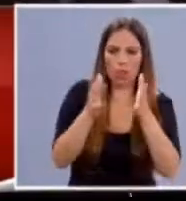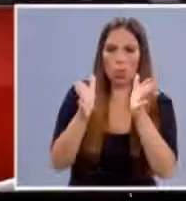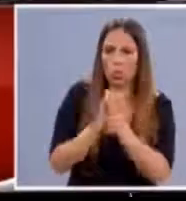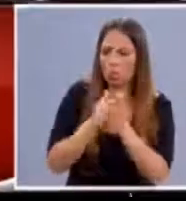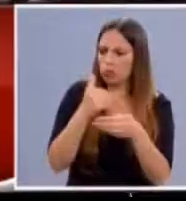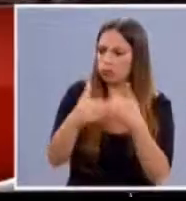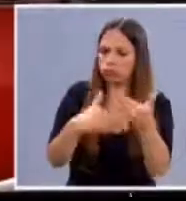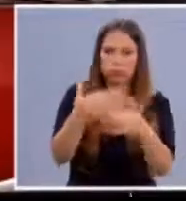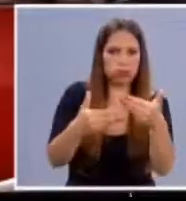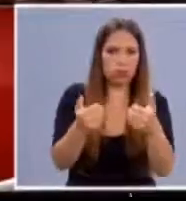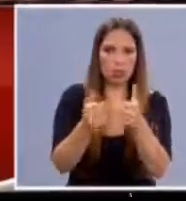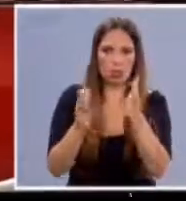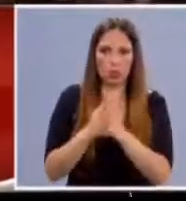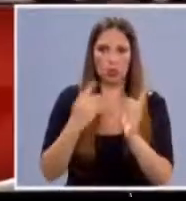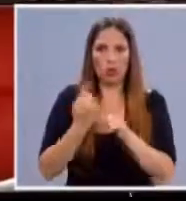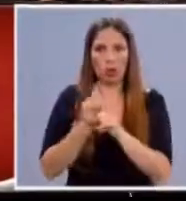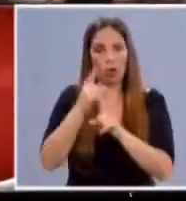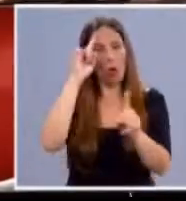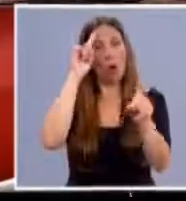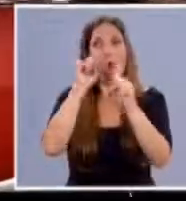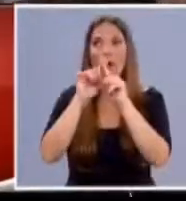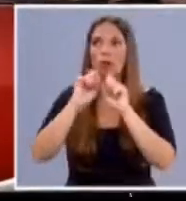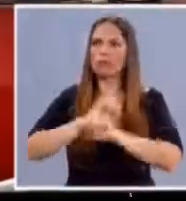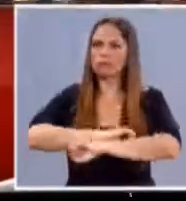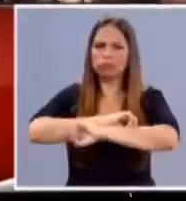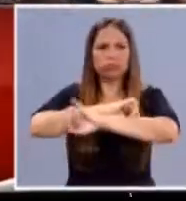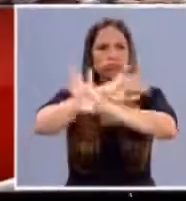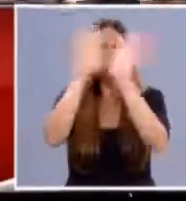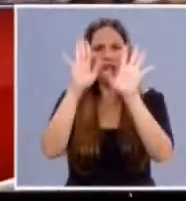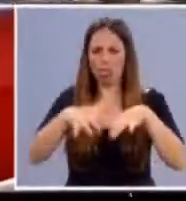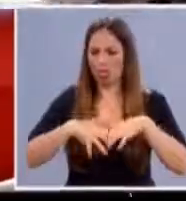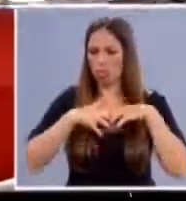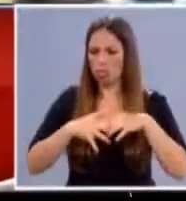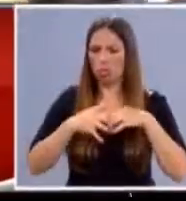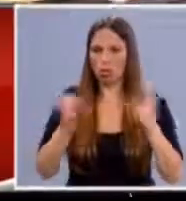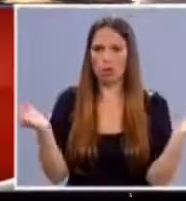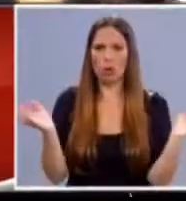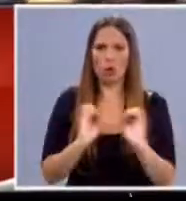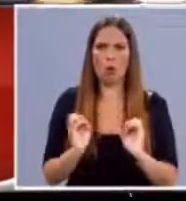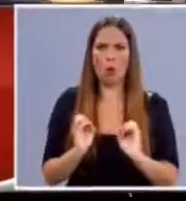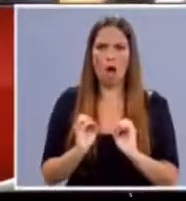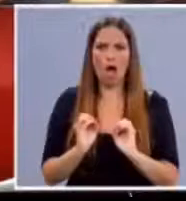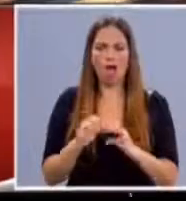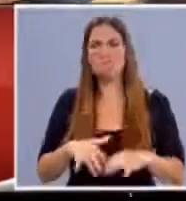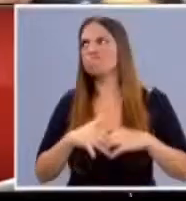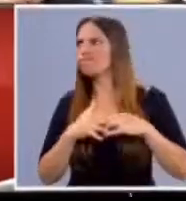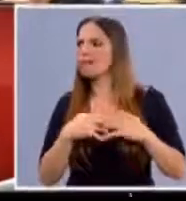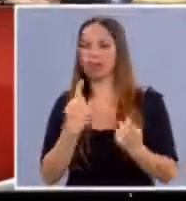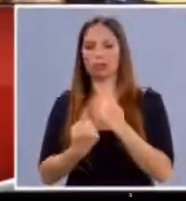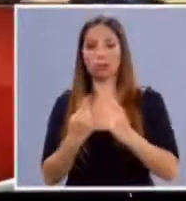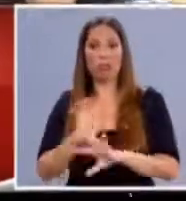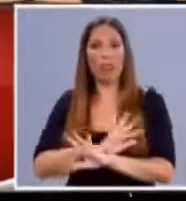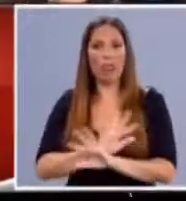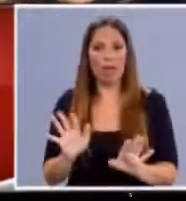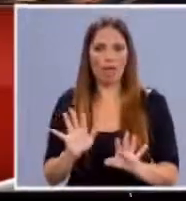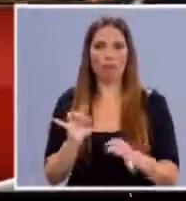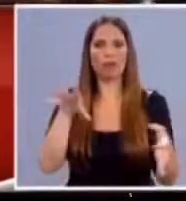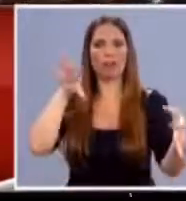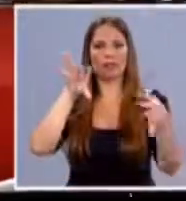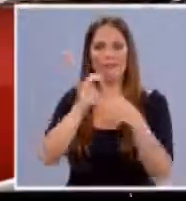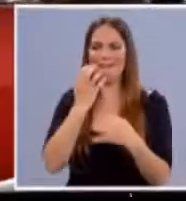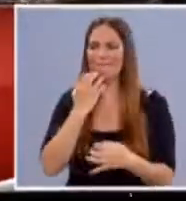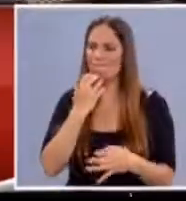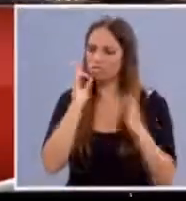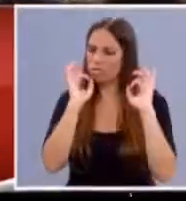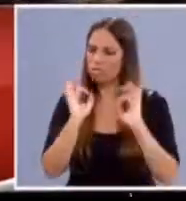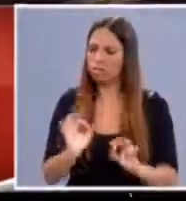auditar todo o processo, para que não restem dúvidas a ninguém, ou que não seja nada posto em causa por falta, efetivamente, do rigor e